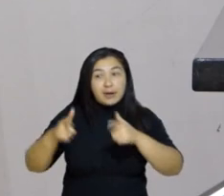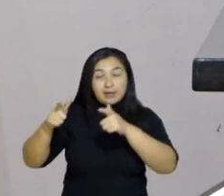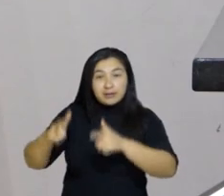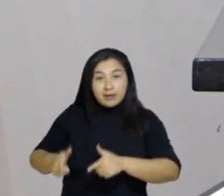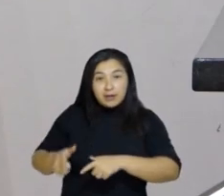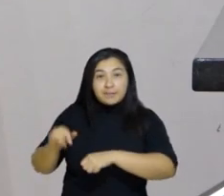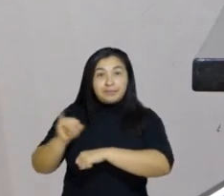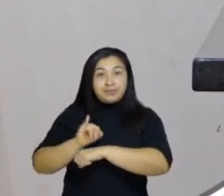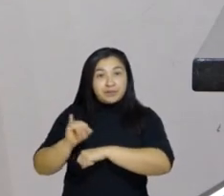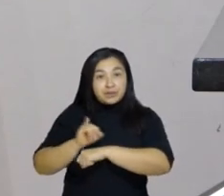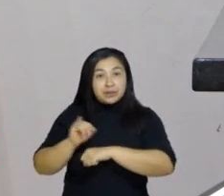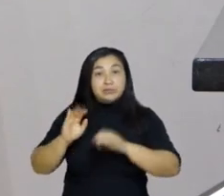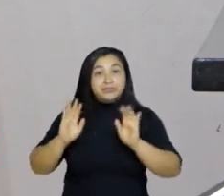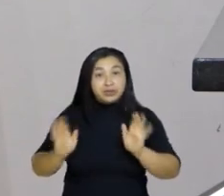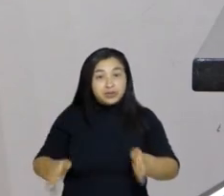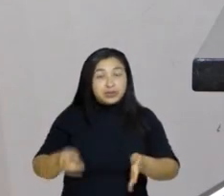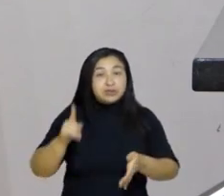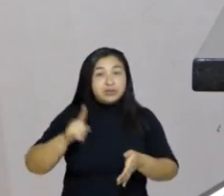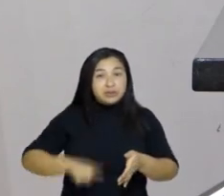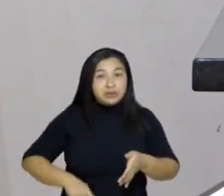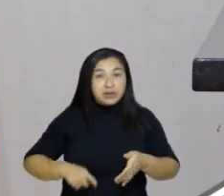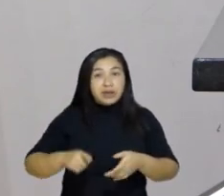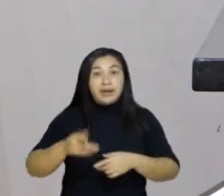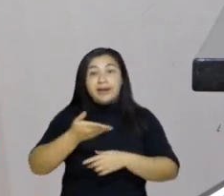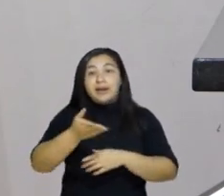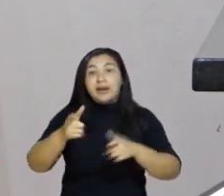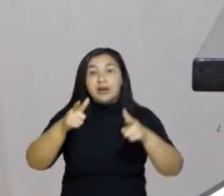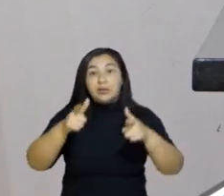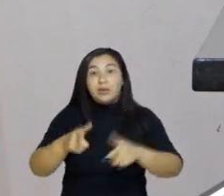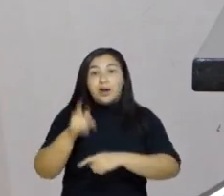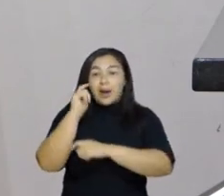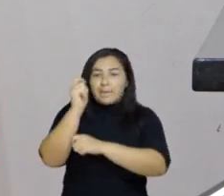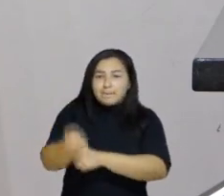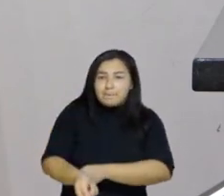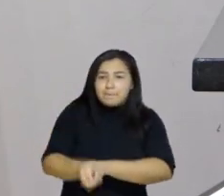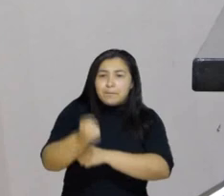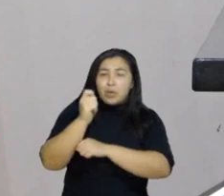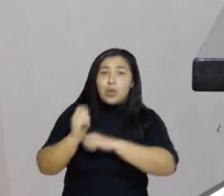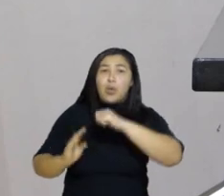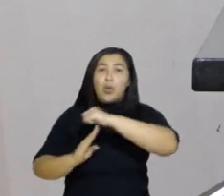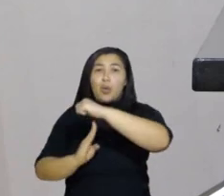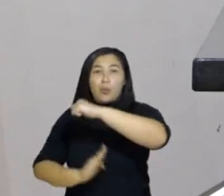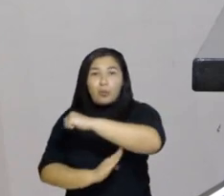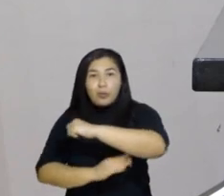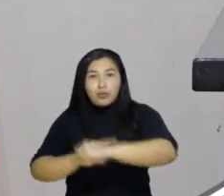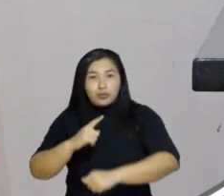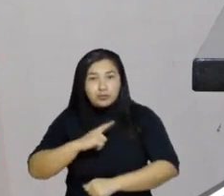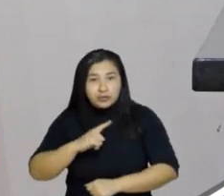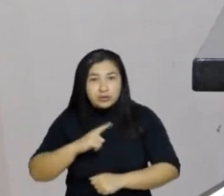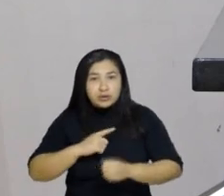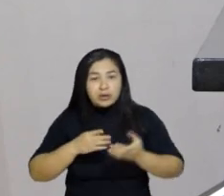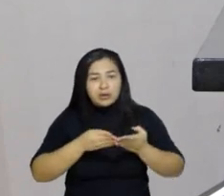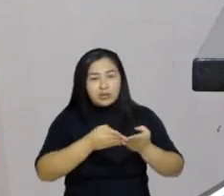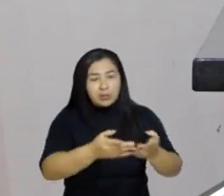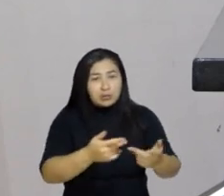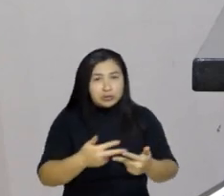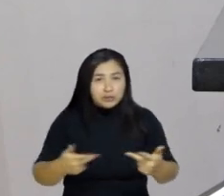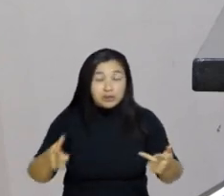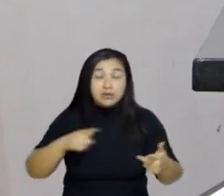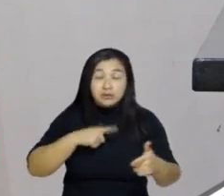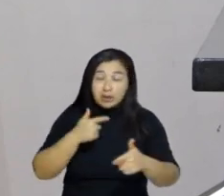é um polo pesqueiro, né? Já é um porto pujante, que enfrenta seus problemas, mas